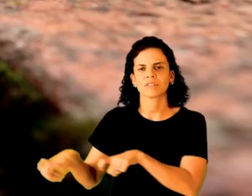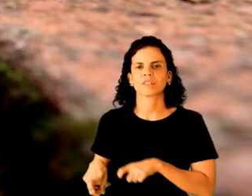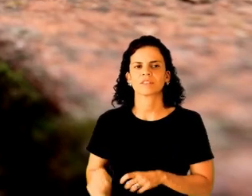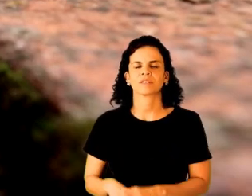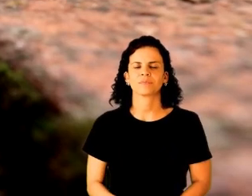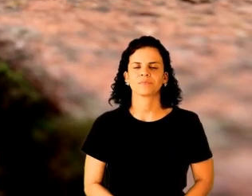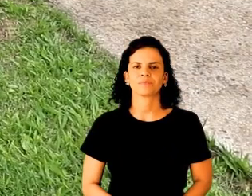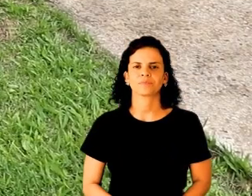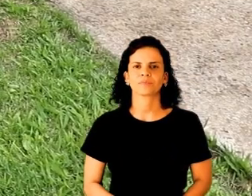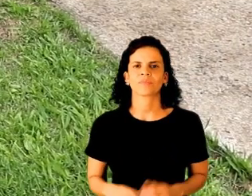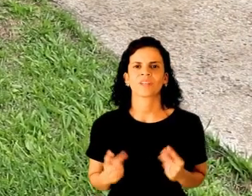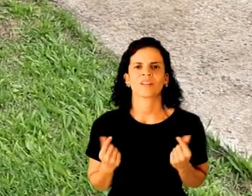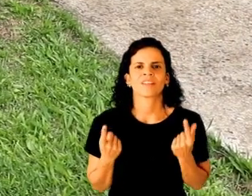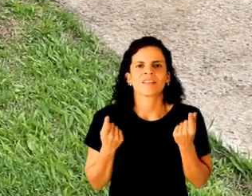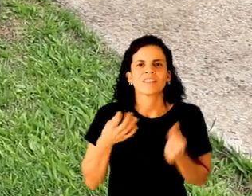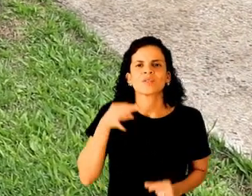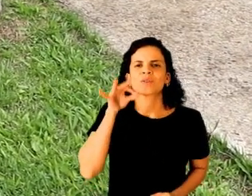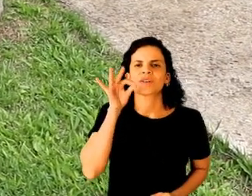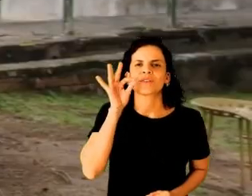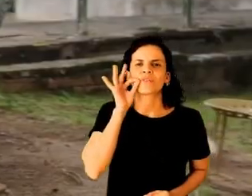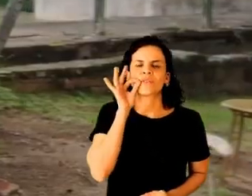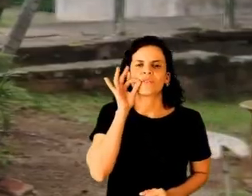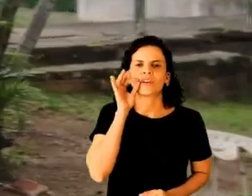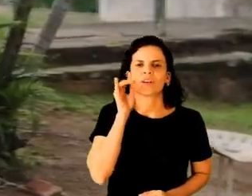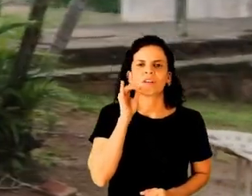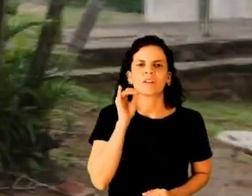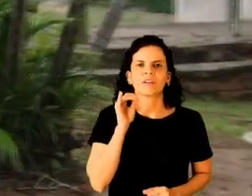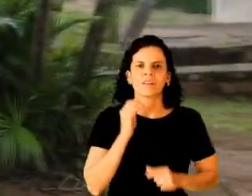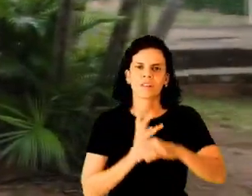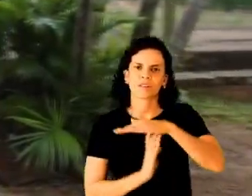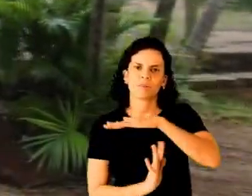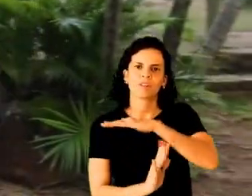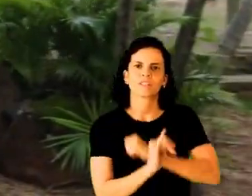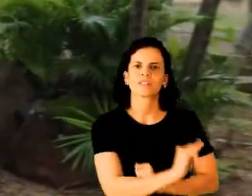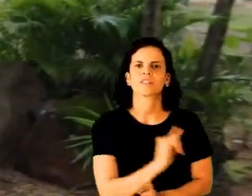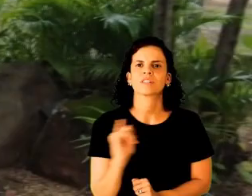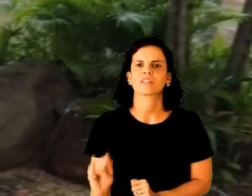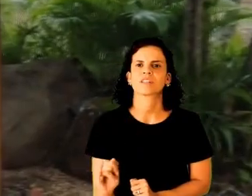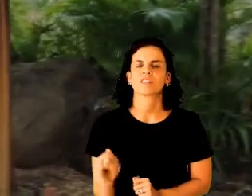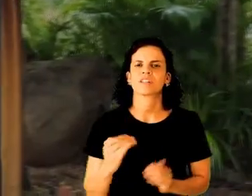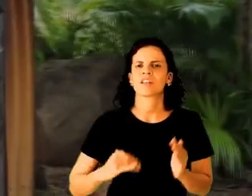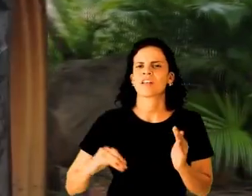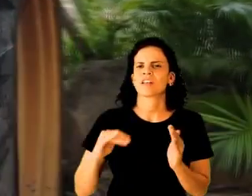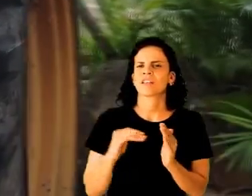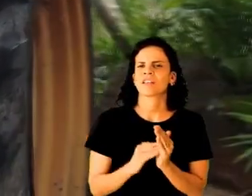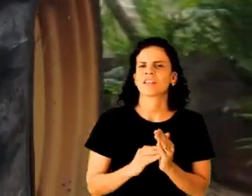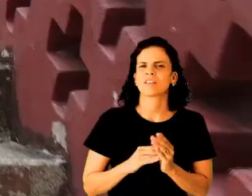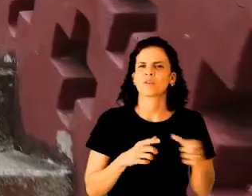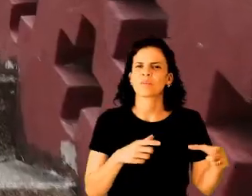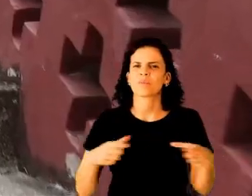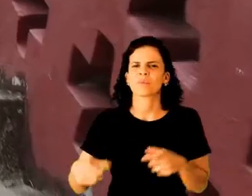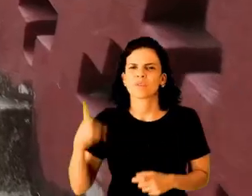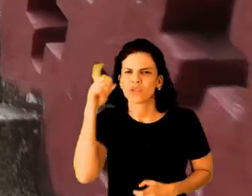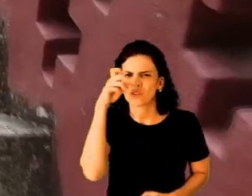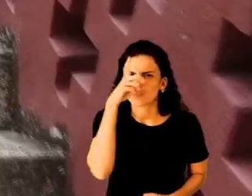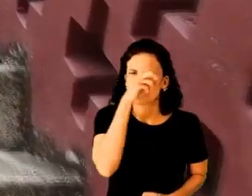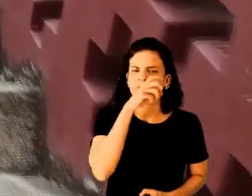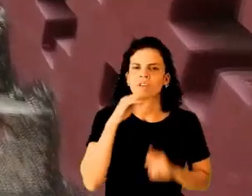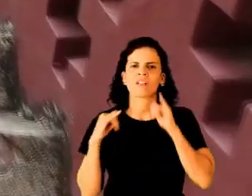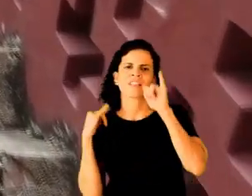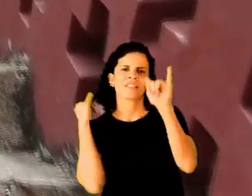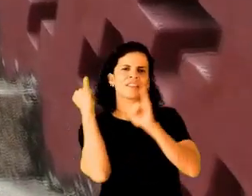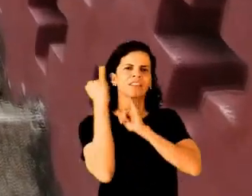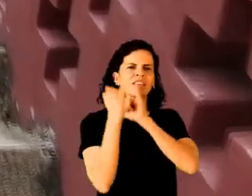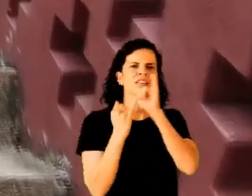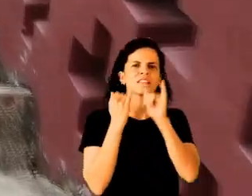da riqueza do café e imigração italiana ao período difícil da crise das Lendas que povoam a casa aos desafios do